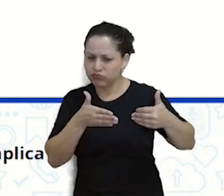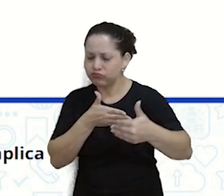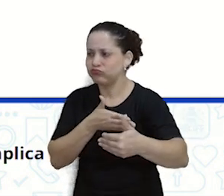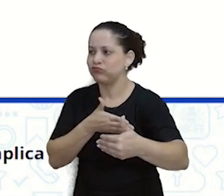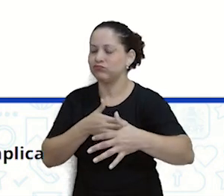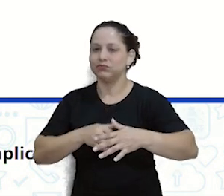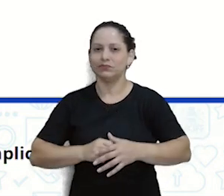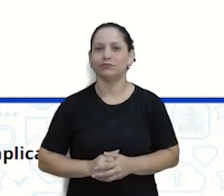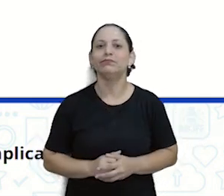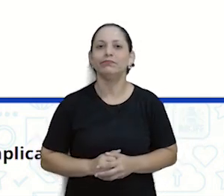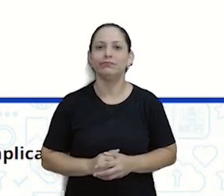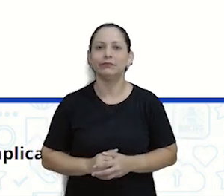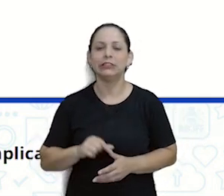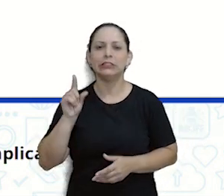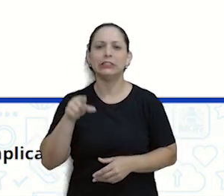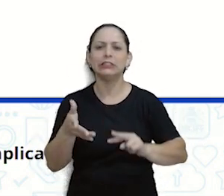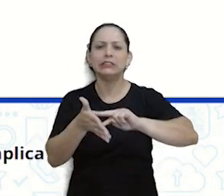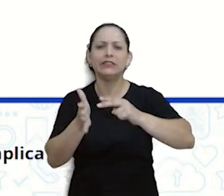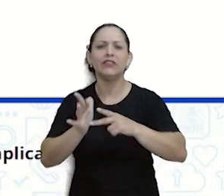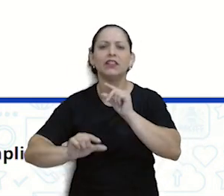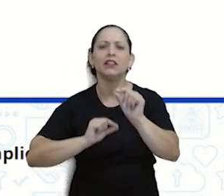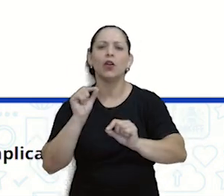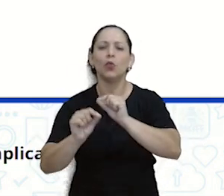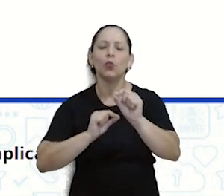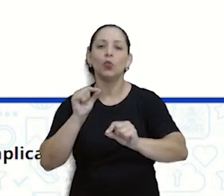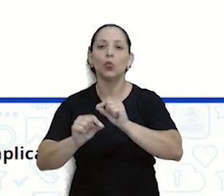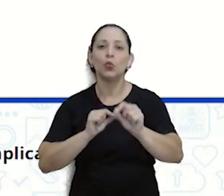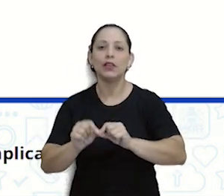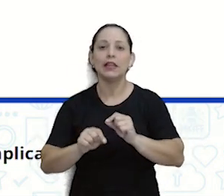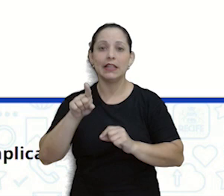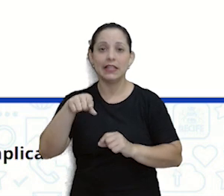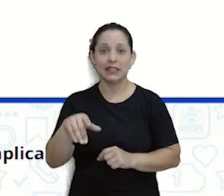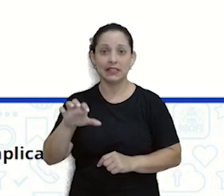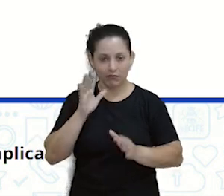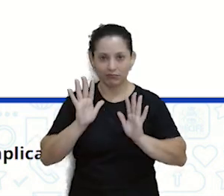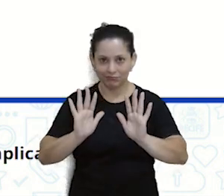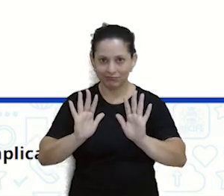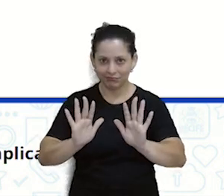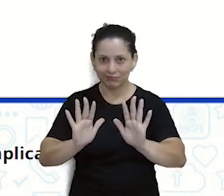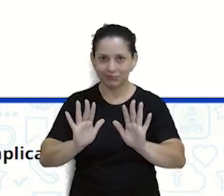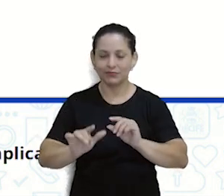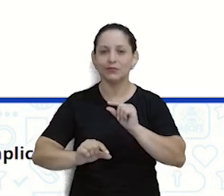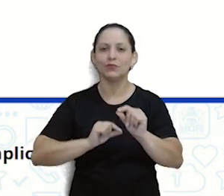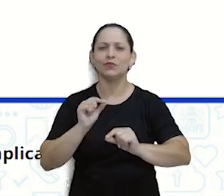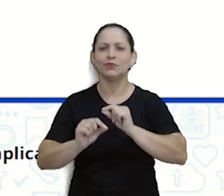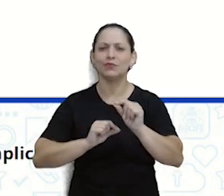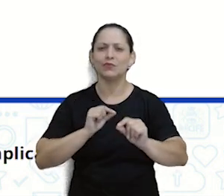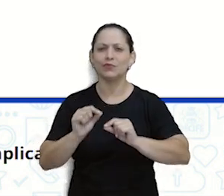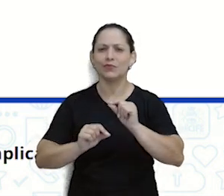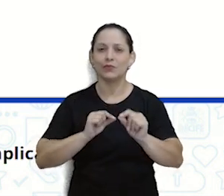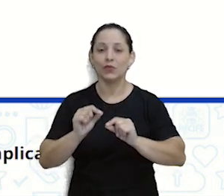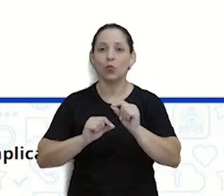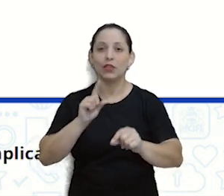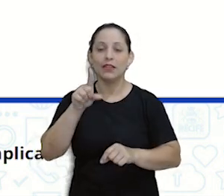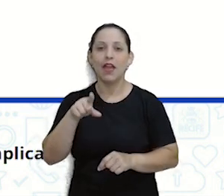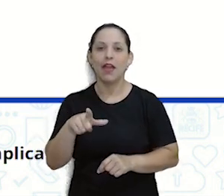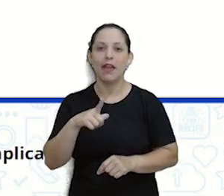então? Significa que o efeito estufa é responsável por aquecer a Terra, deixar uma